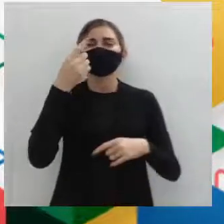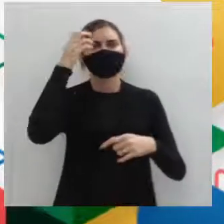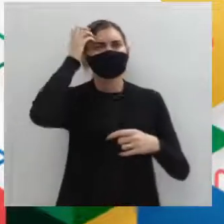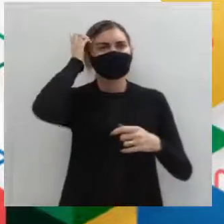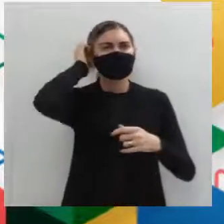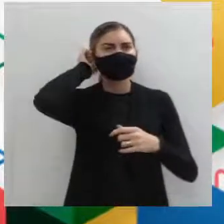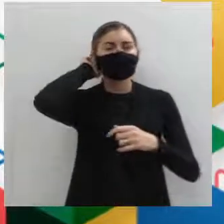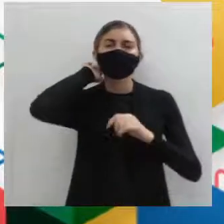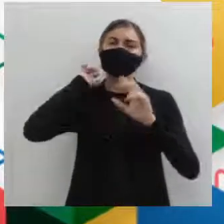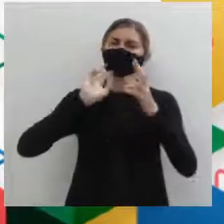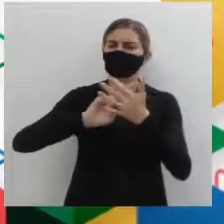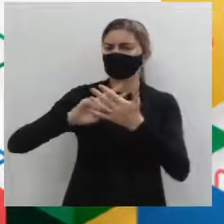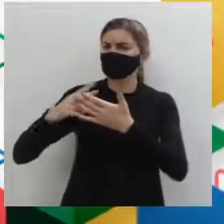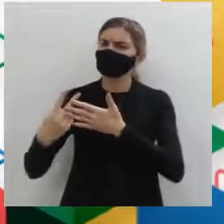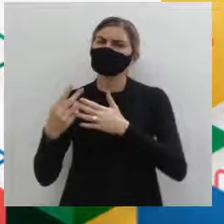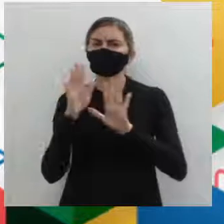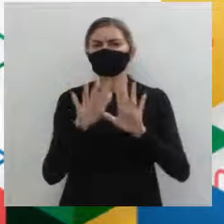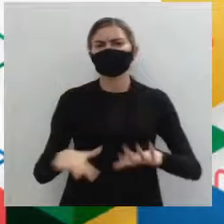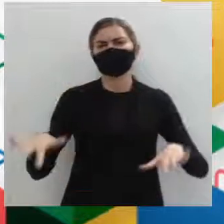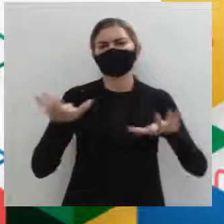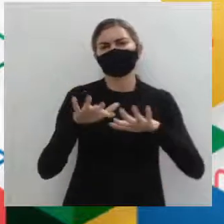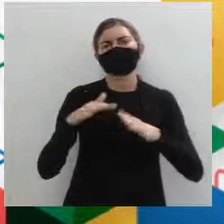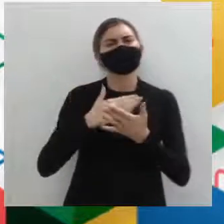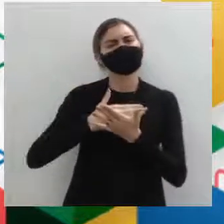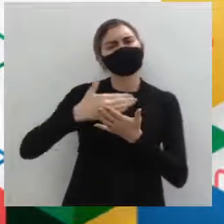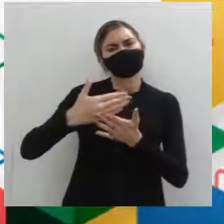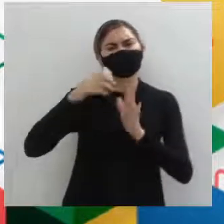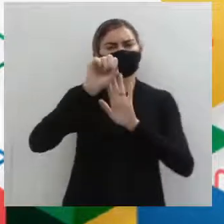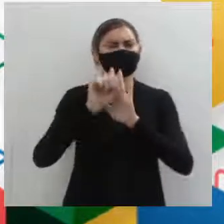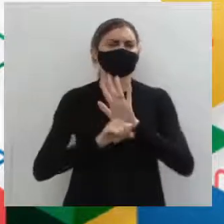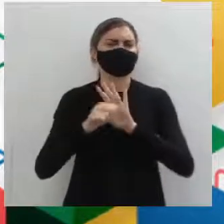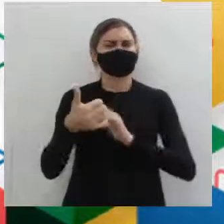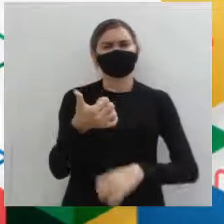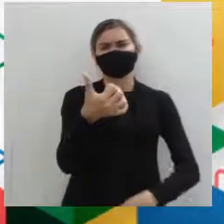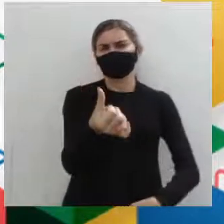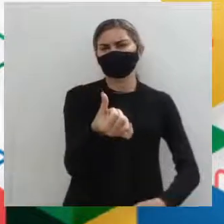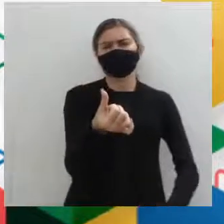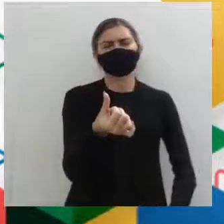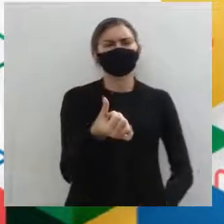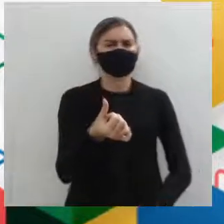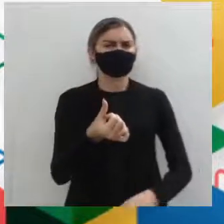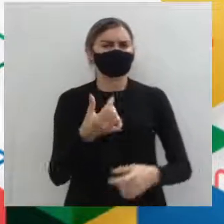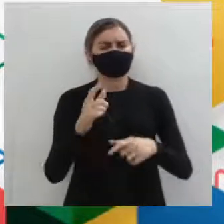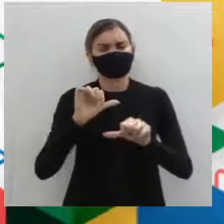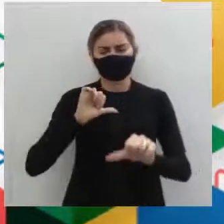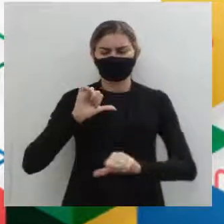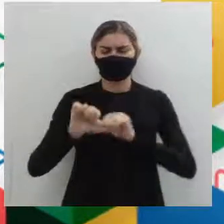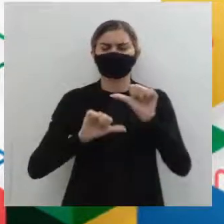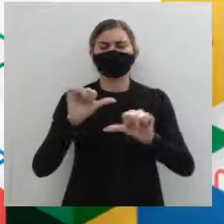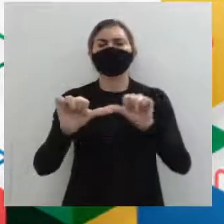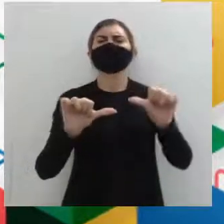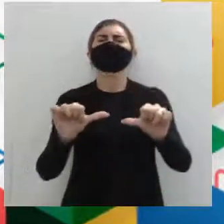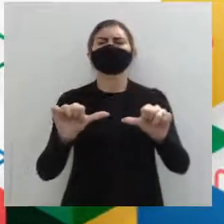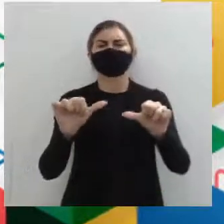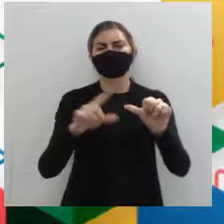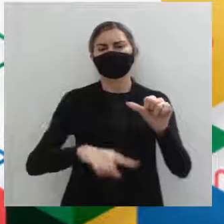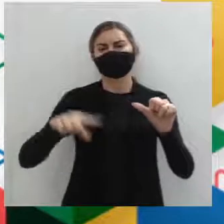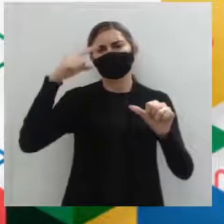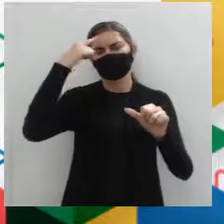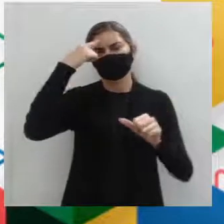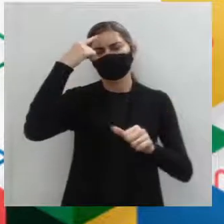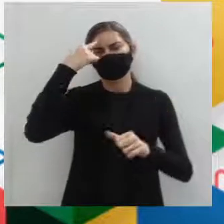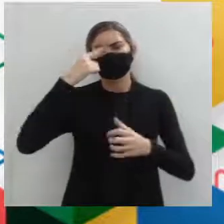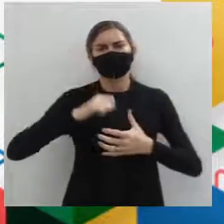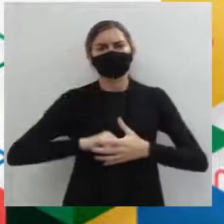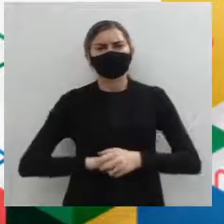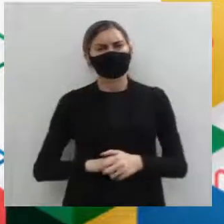aí, ó. Contexto geral. No início do século XVI, a mudança na